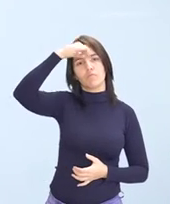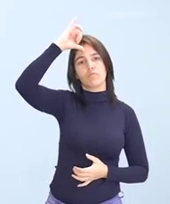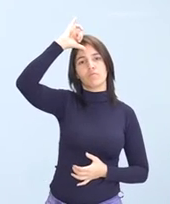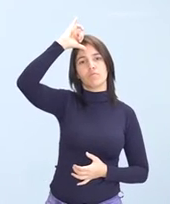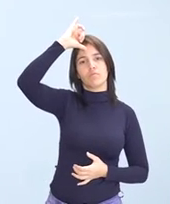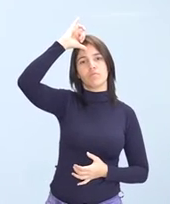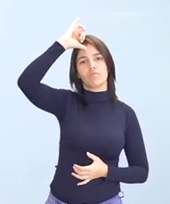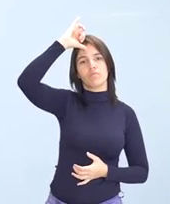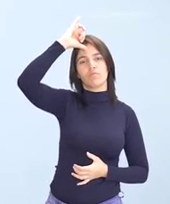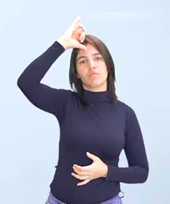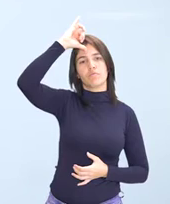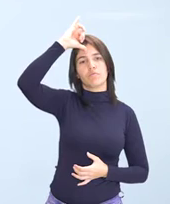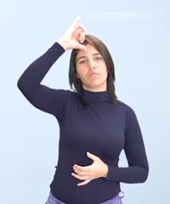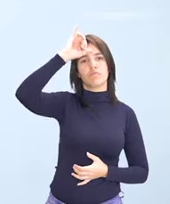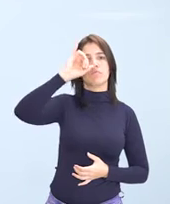idiota